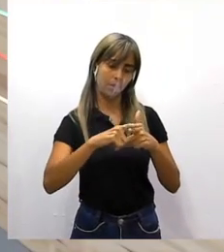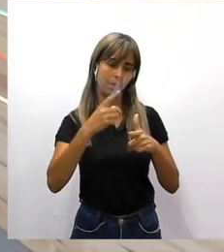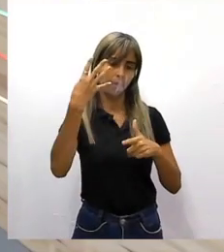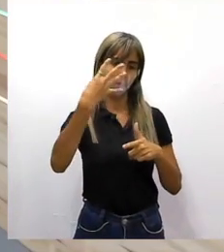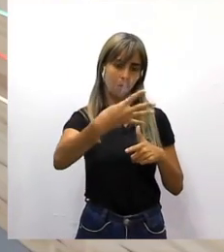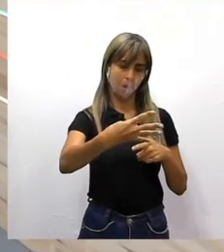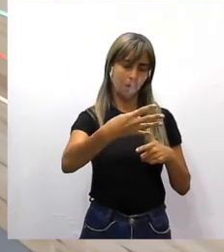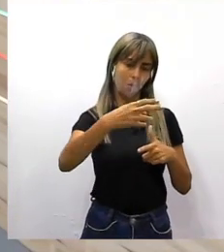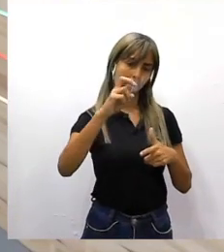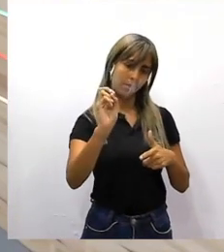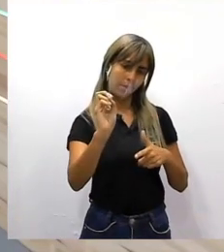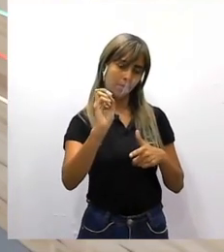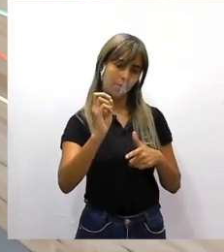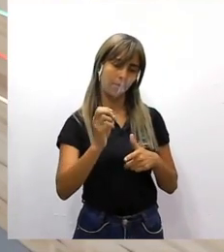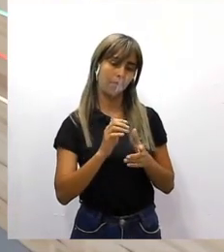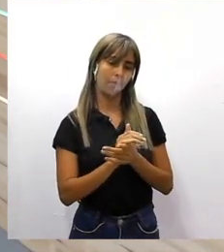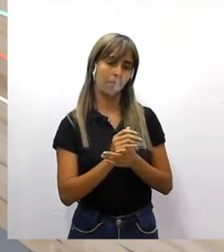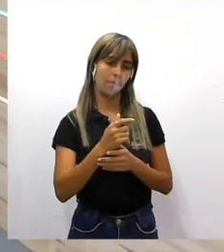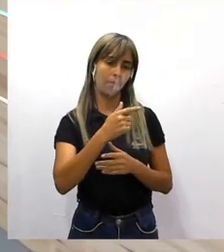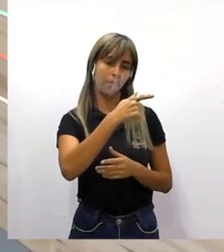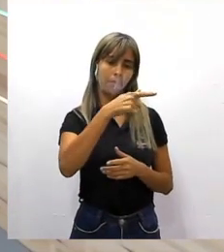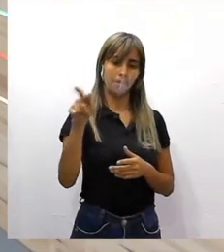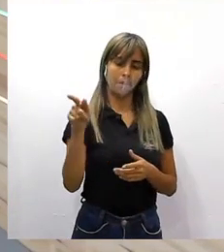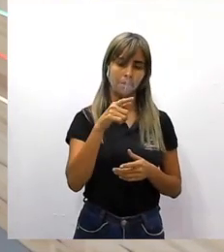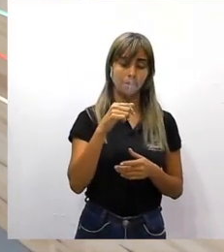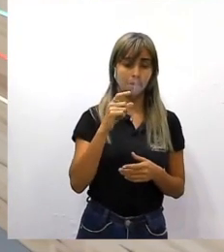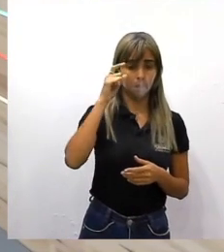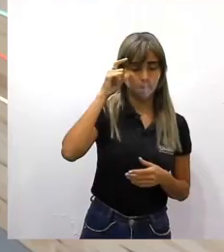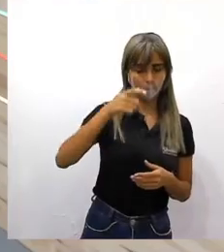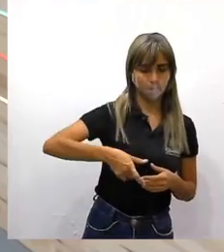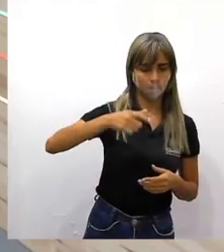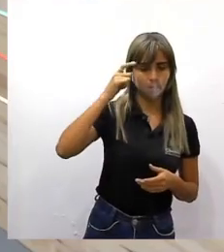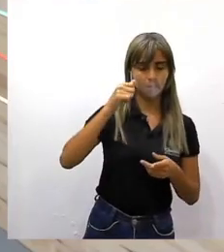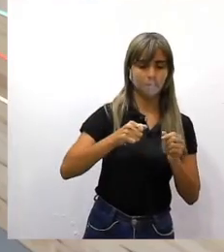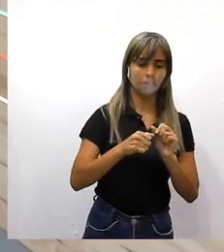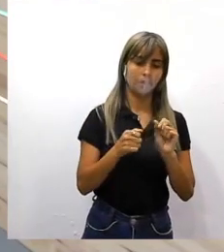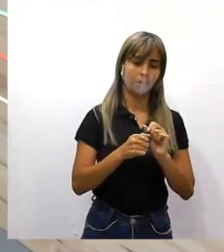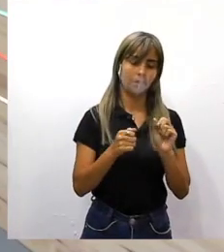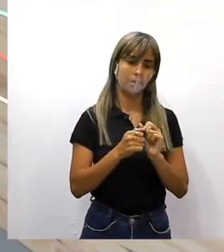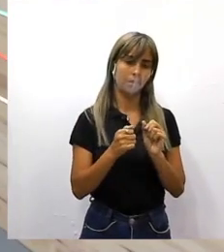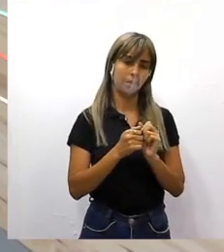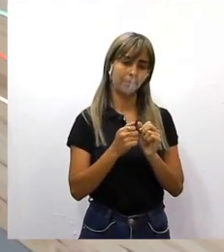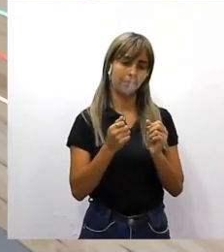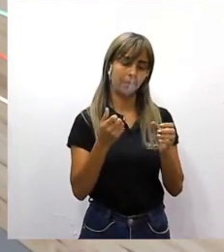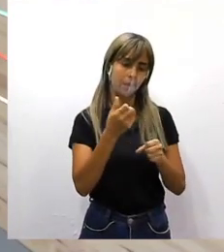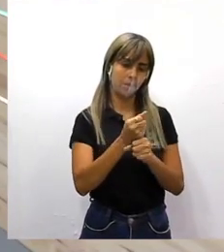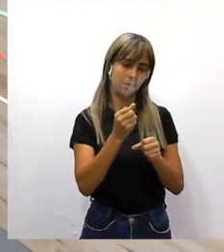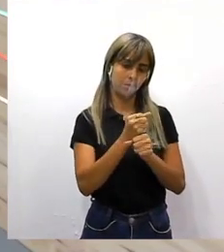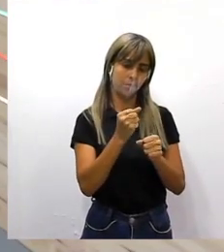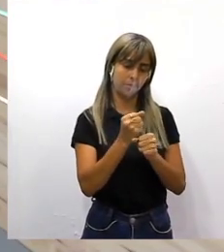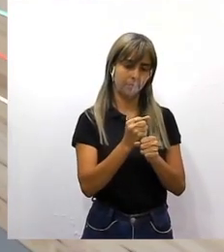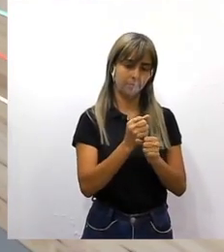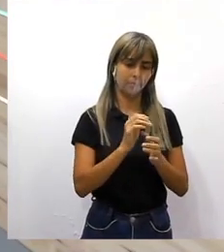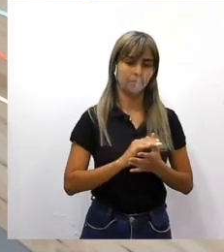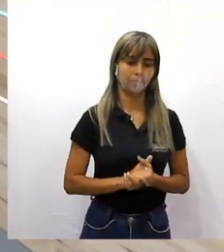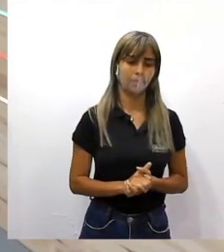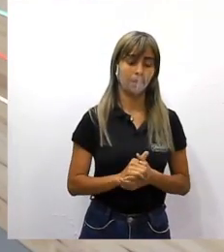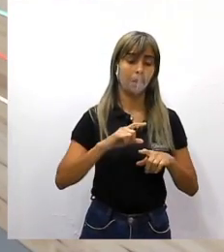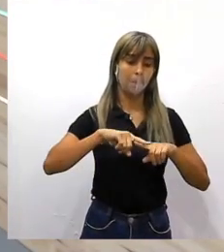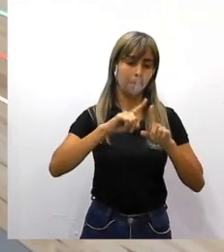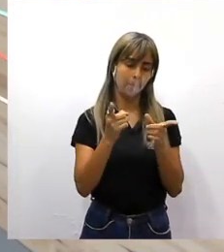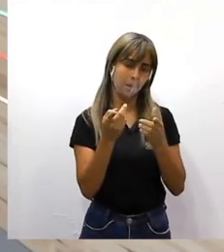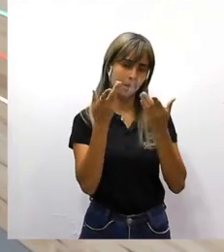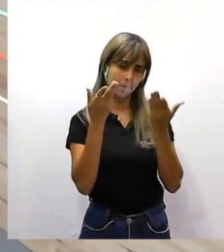4 ou 5 frações, aí seria interessante fazer, pegar os que estão embaixo, um do lado do outro e fazer aquele esqueminha. Mas